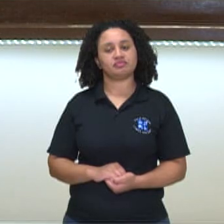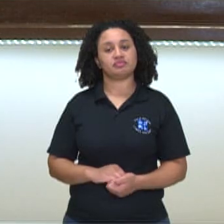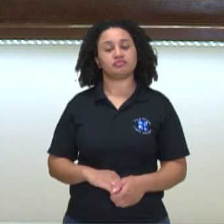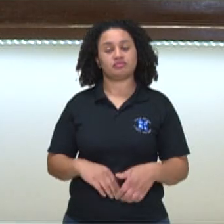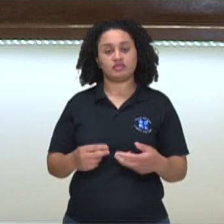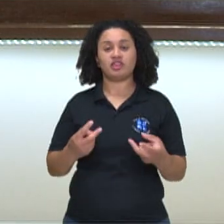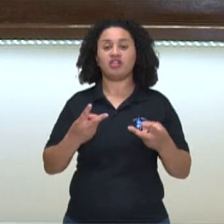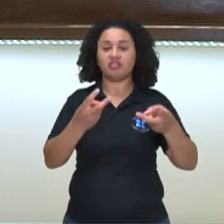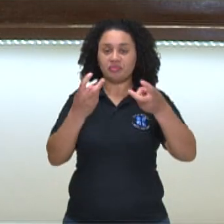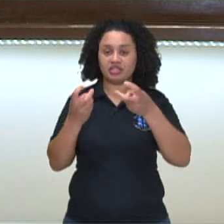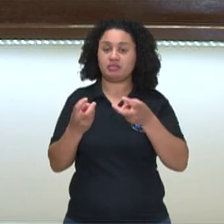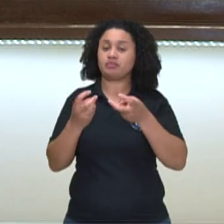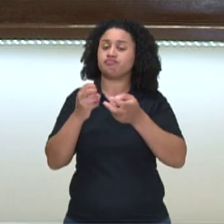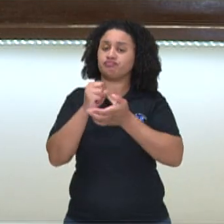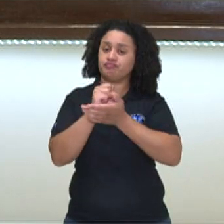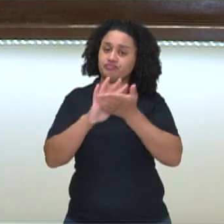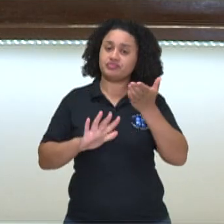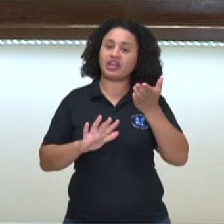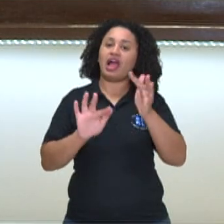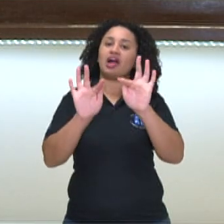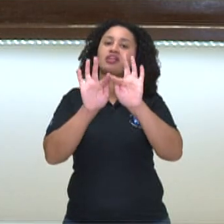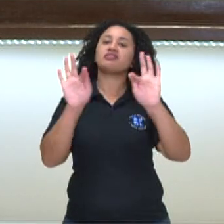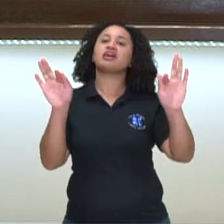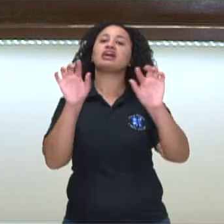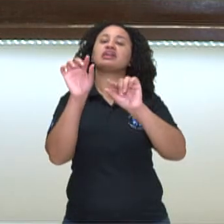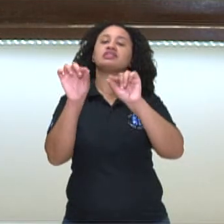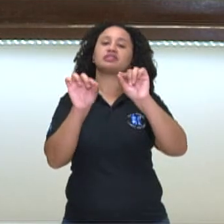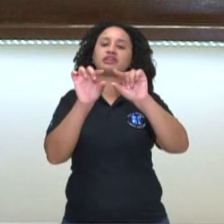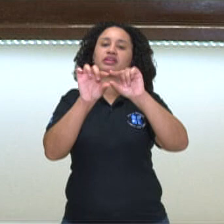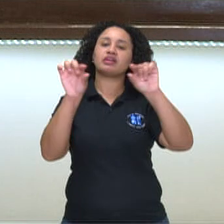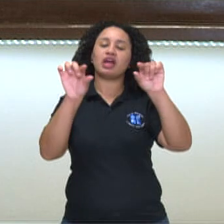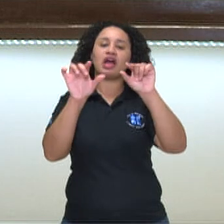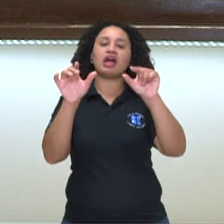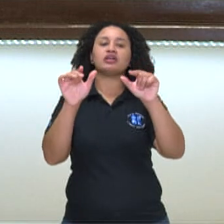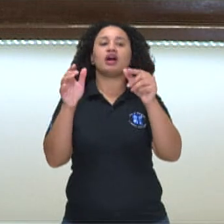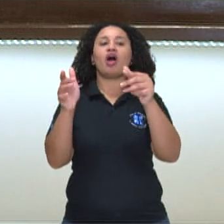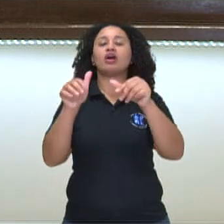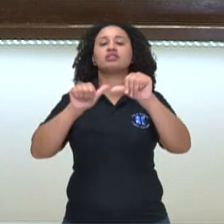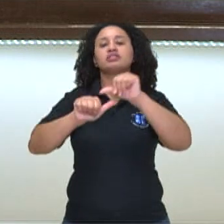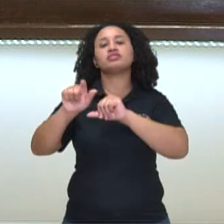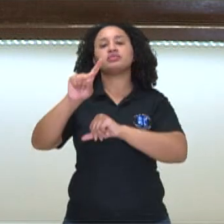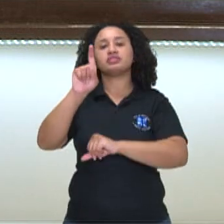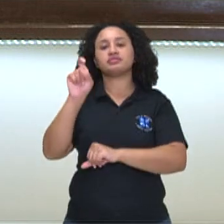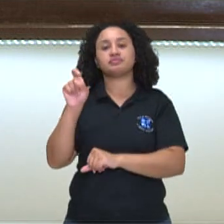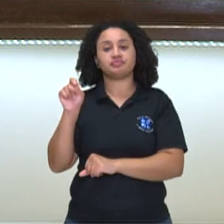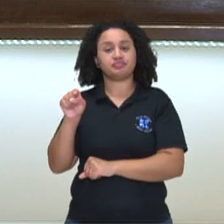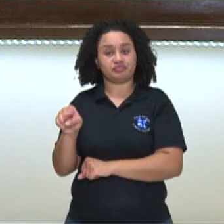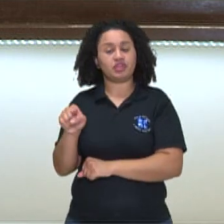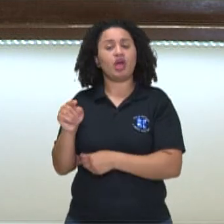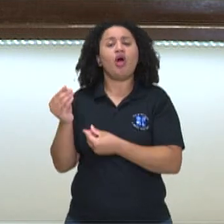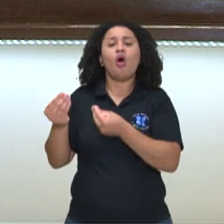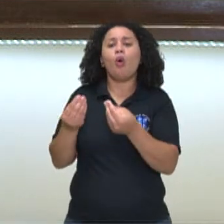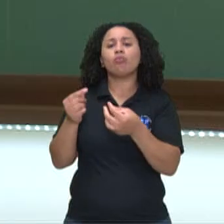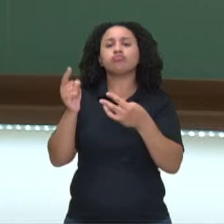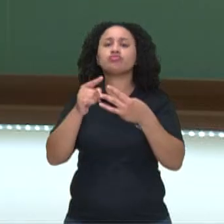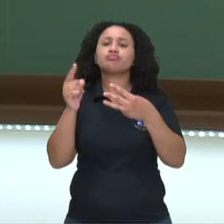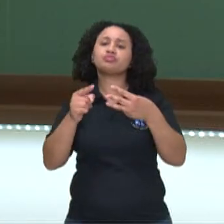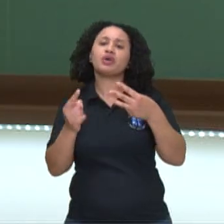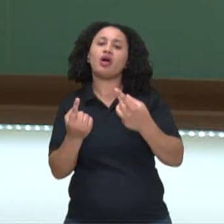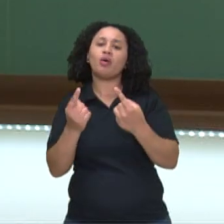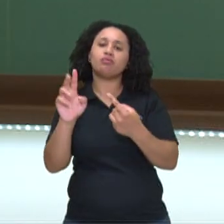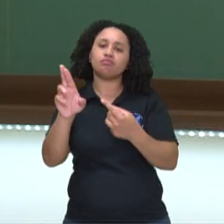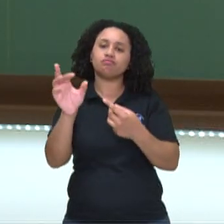Observando o nosso exercício, a frase em questão na forma interrogativa para The girl from the poem has good